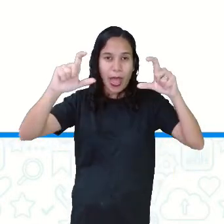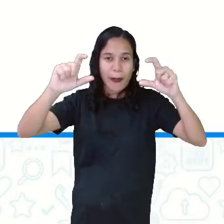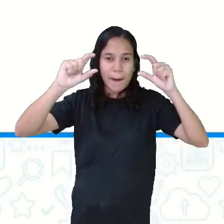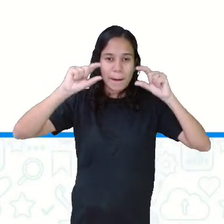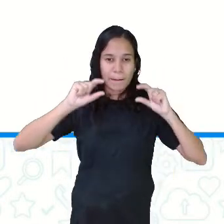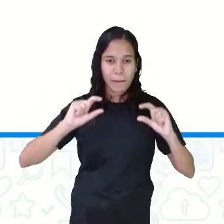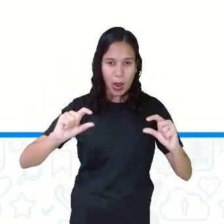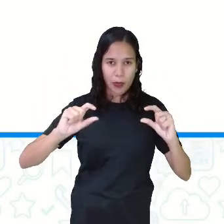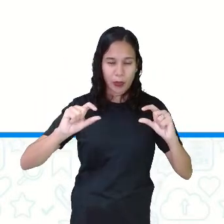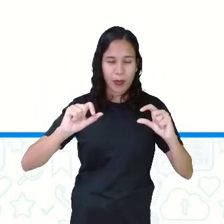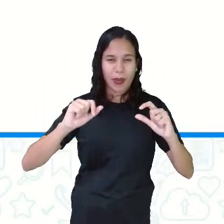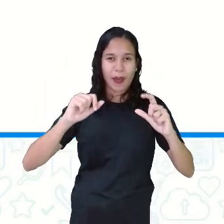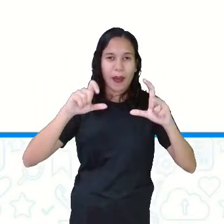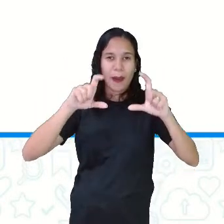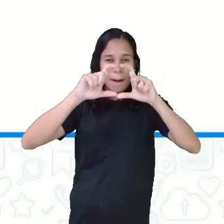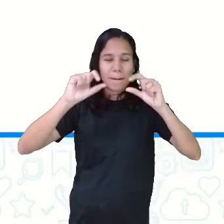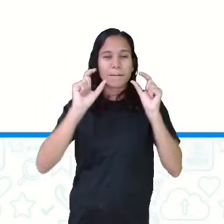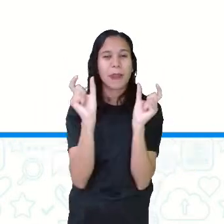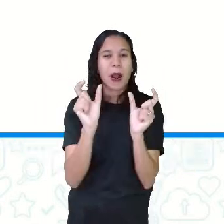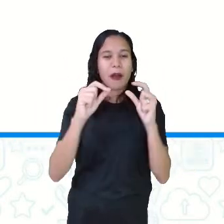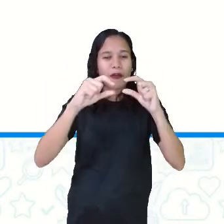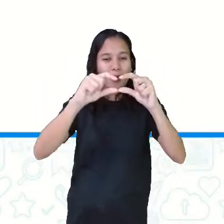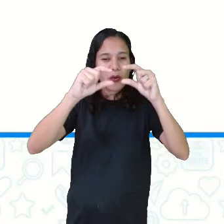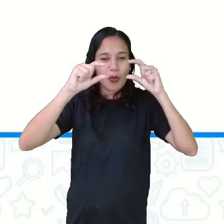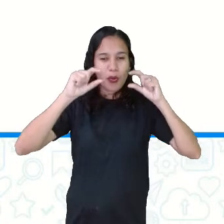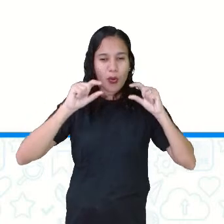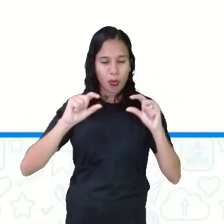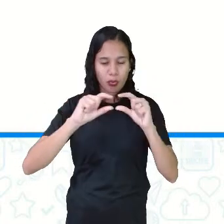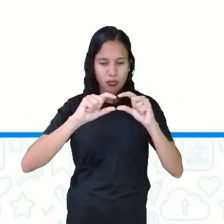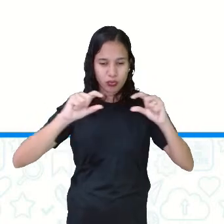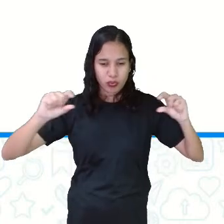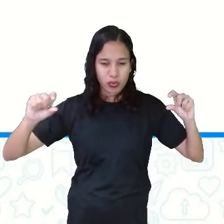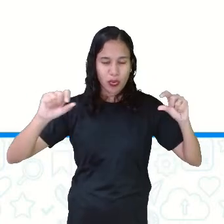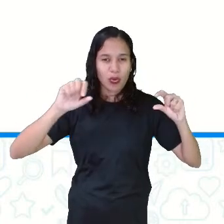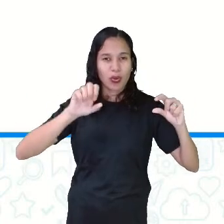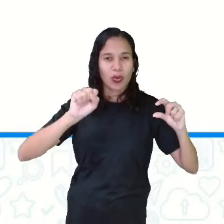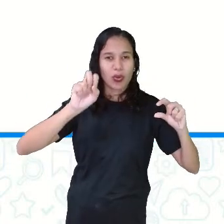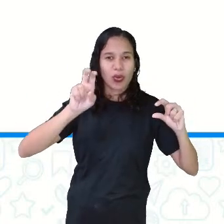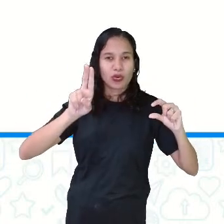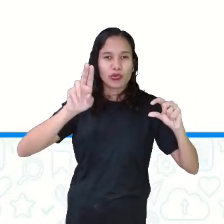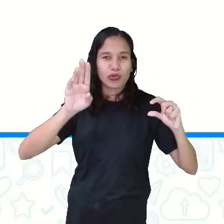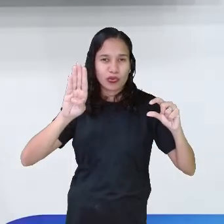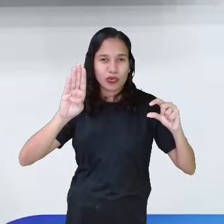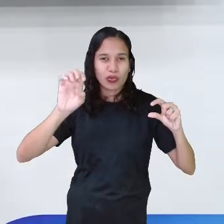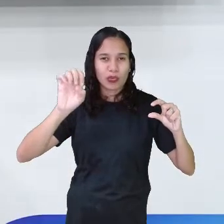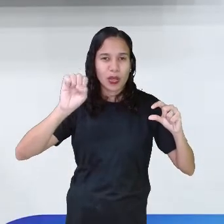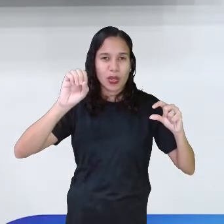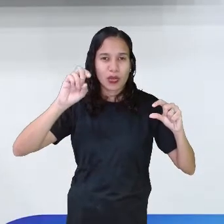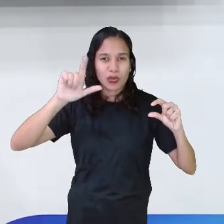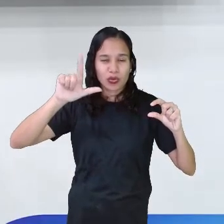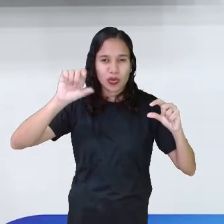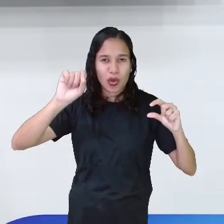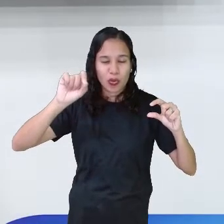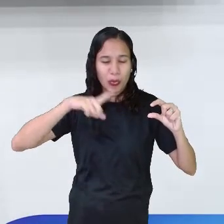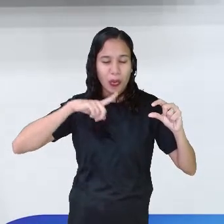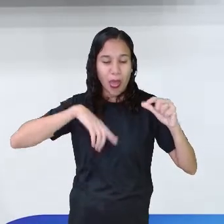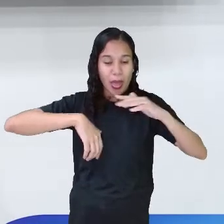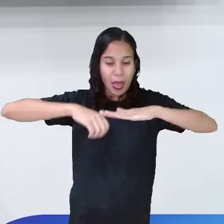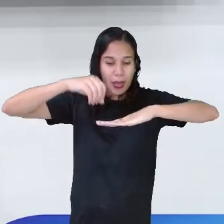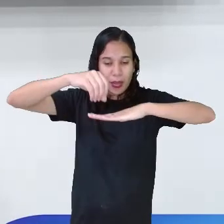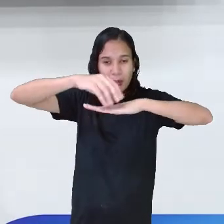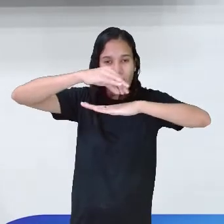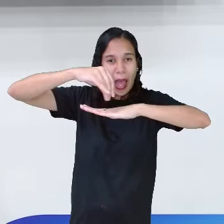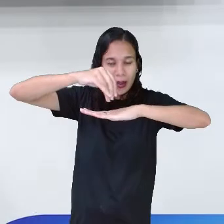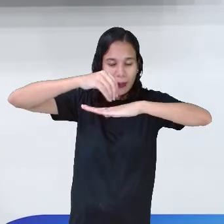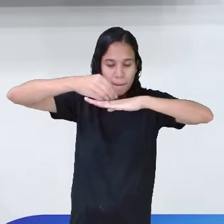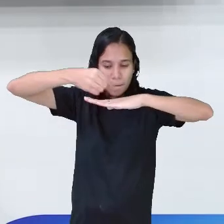abaixo. Qualquer palavra que você vê com sub, está abaixo. Subsolo é aquela parte do prédio da casa que está abaixo do